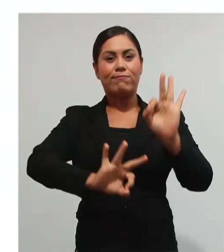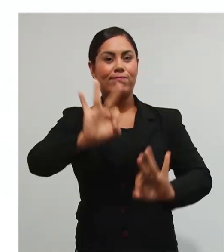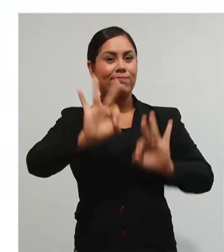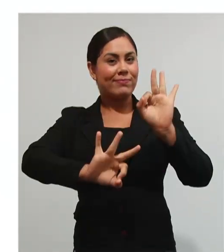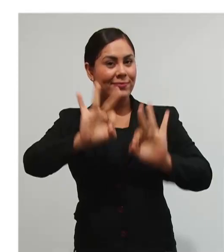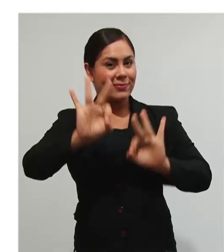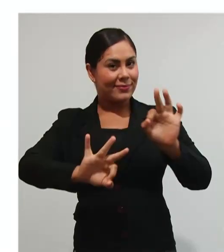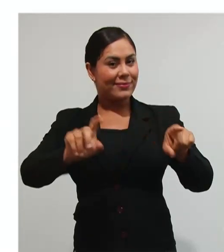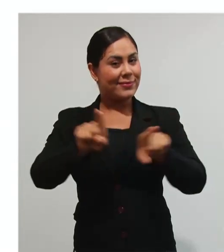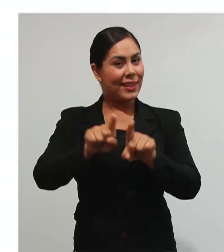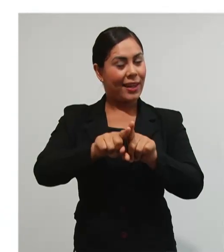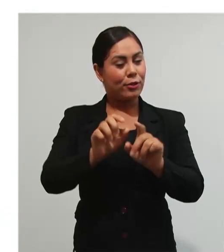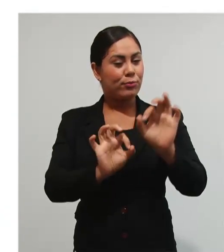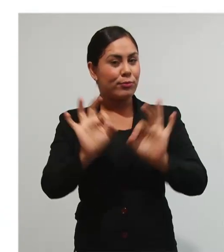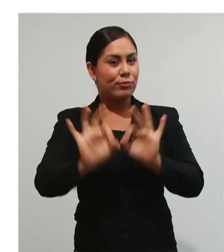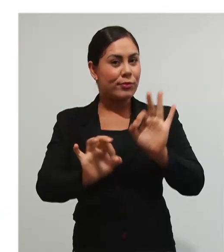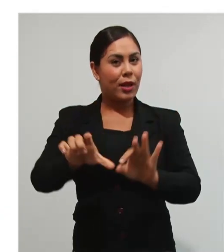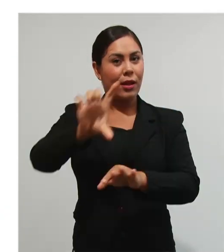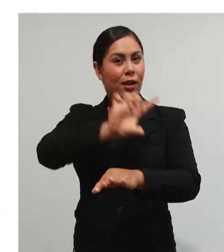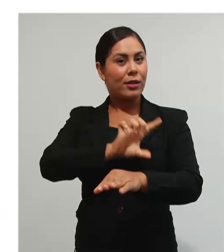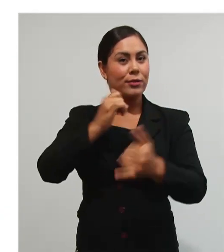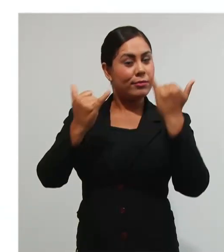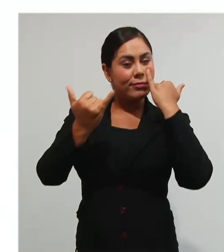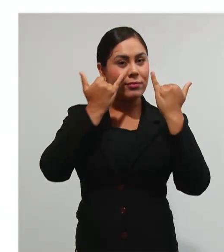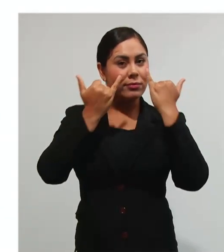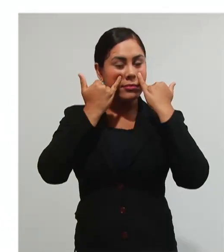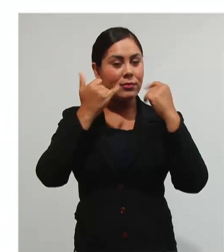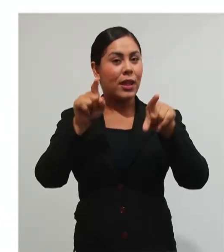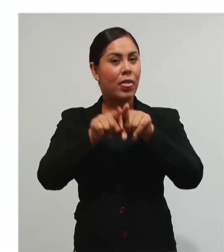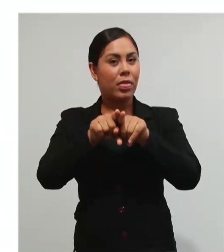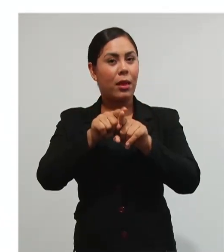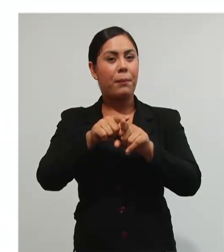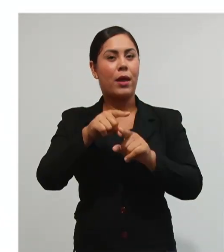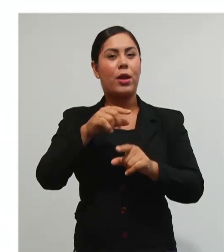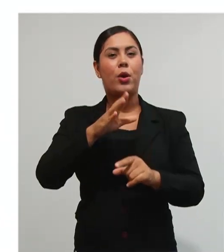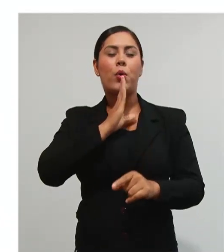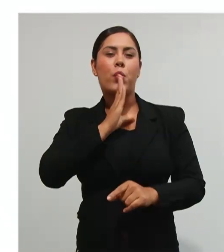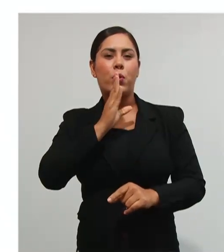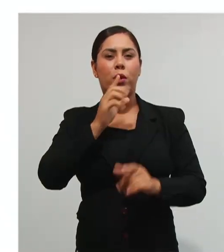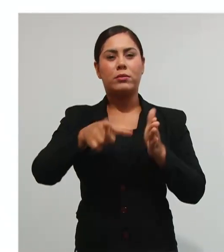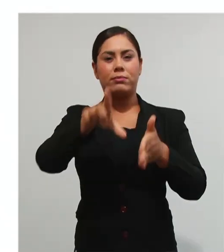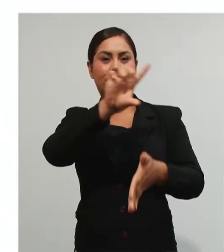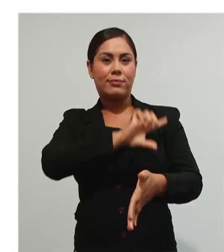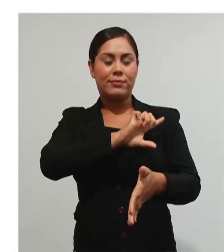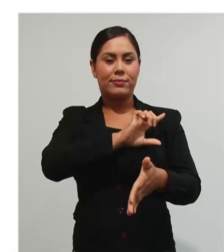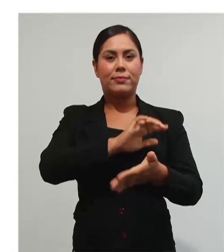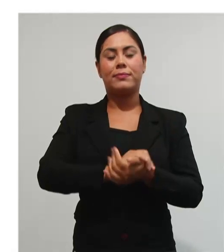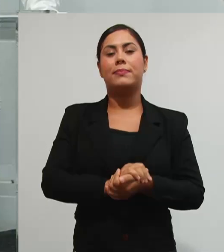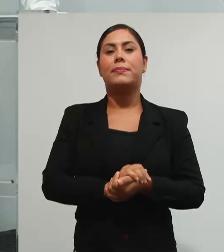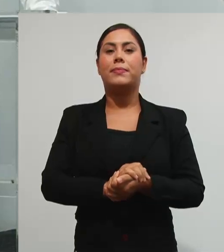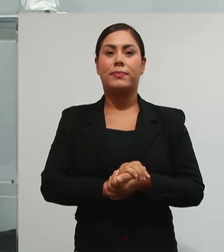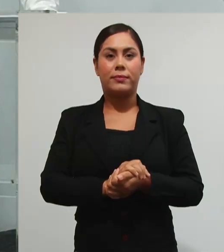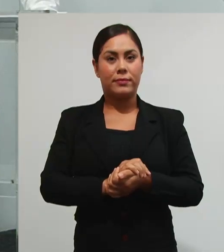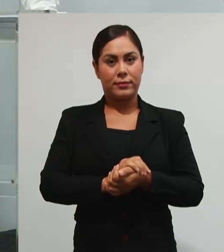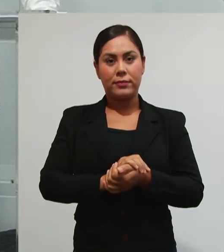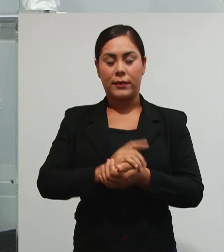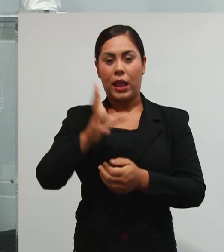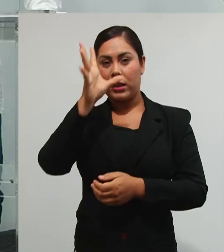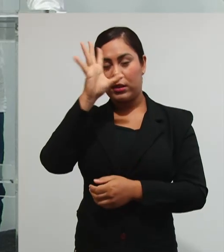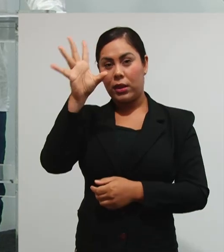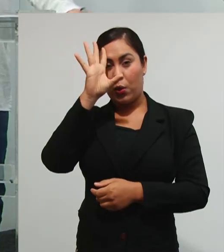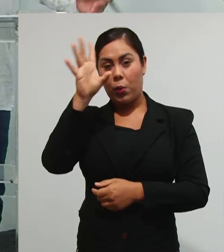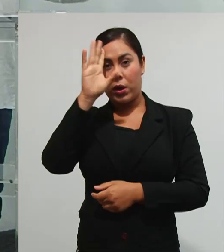organizar, reorganizar as informações e os conhecimentos anteriores. Então, na teoria